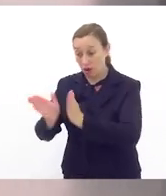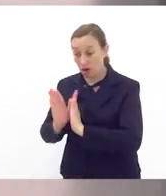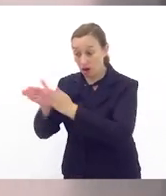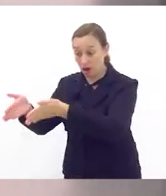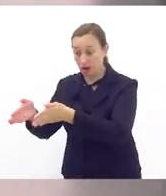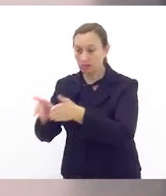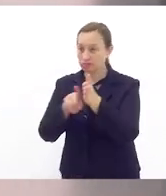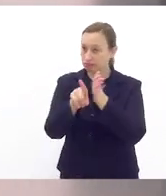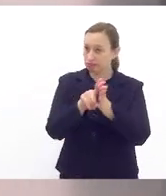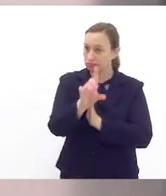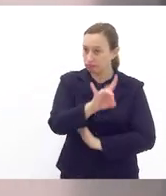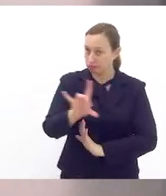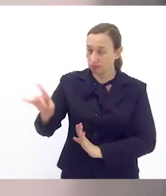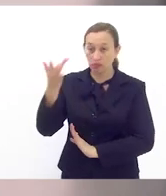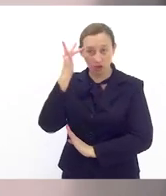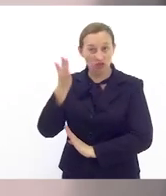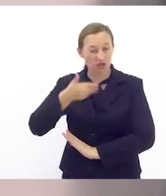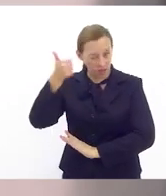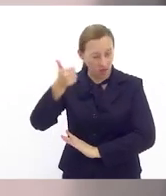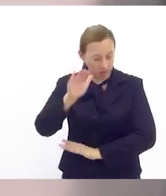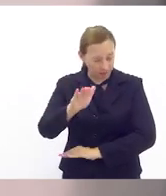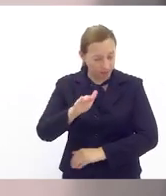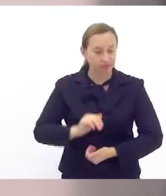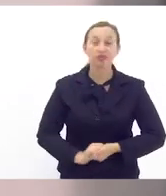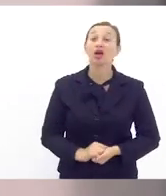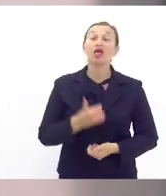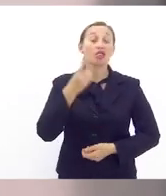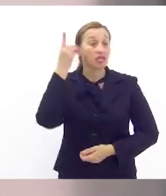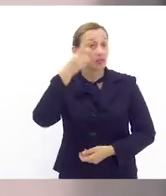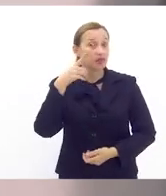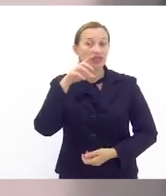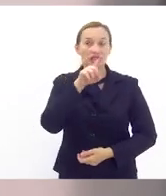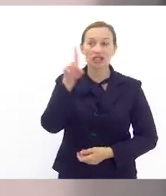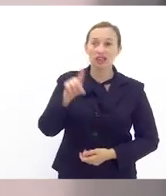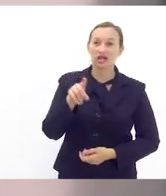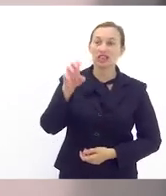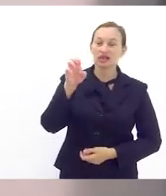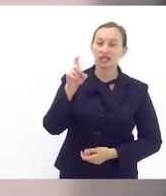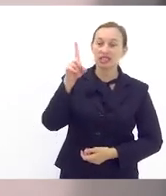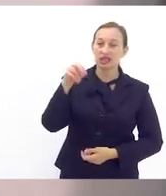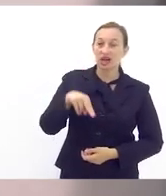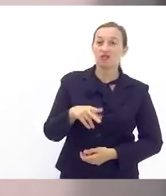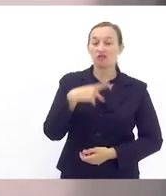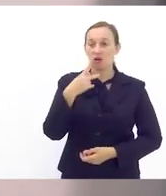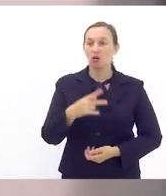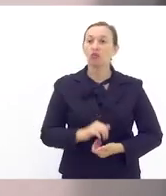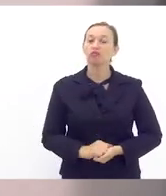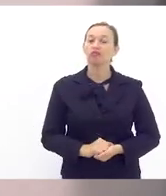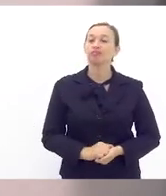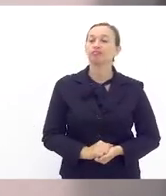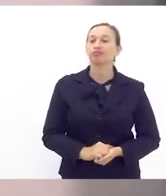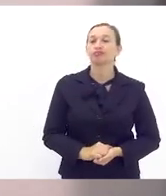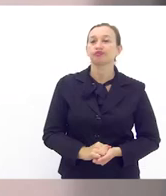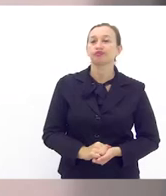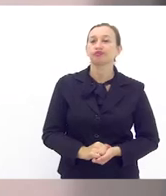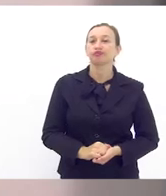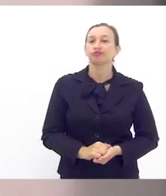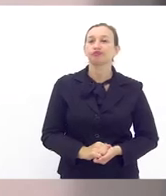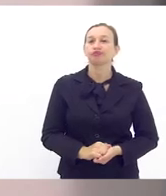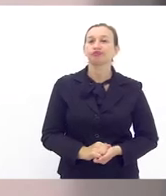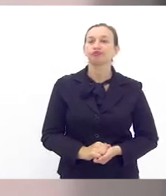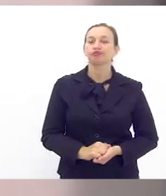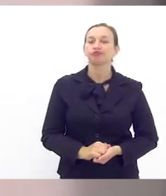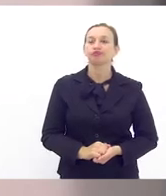fica fica à vontade produtivo tá então a deputada zeidan aí citou em sua fala